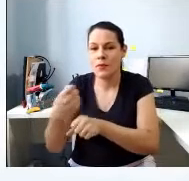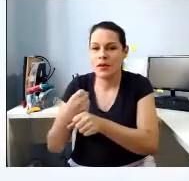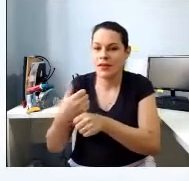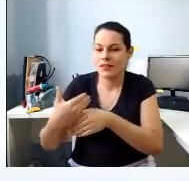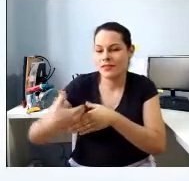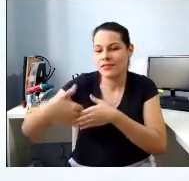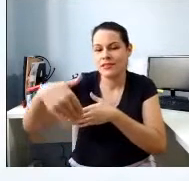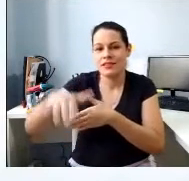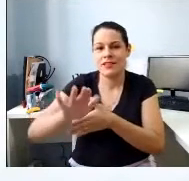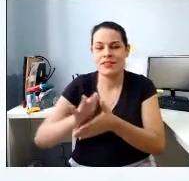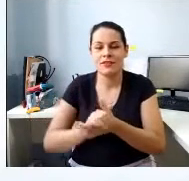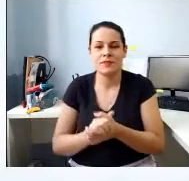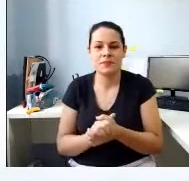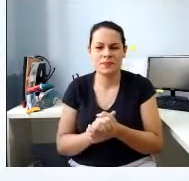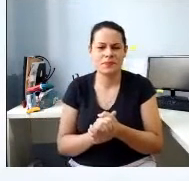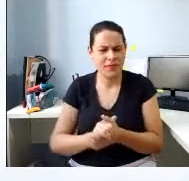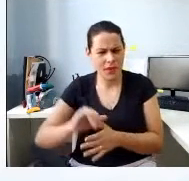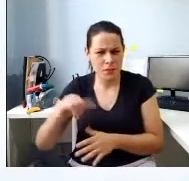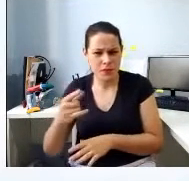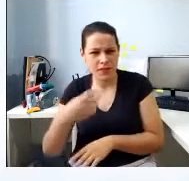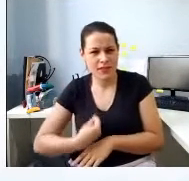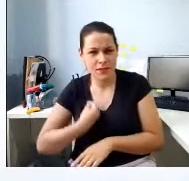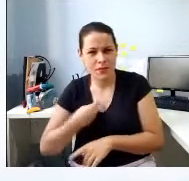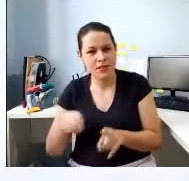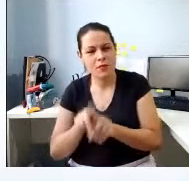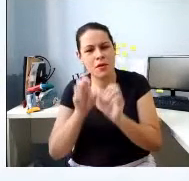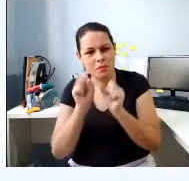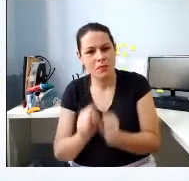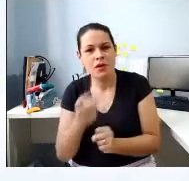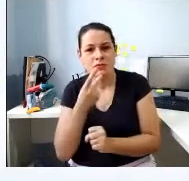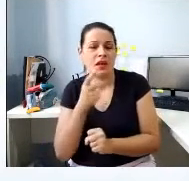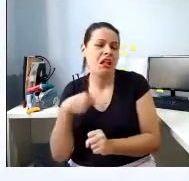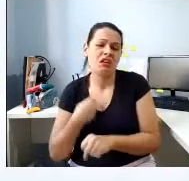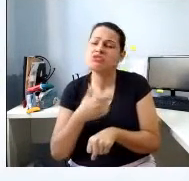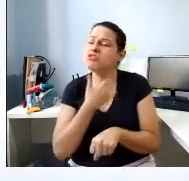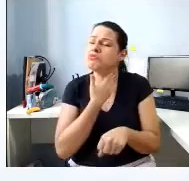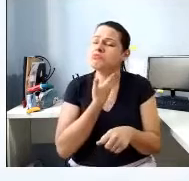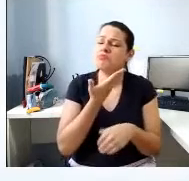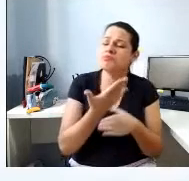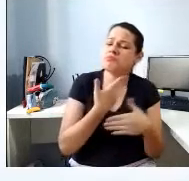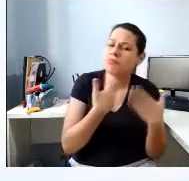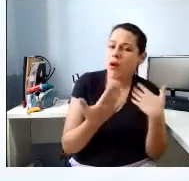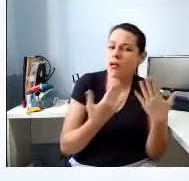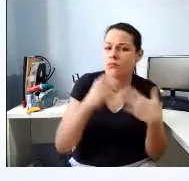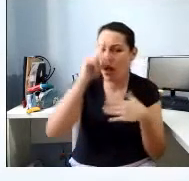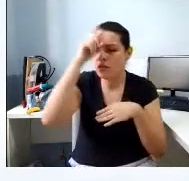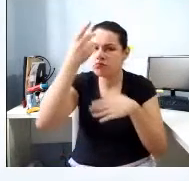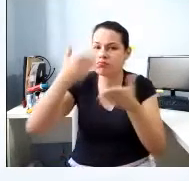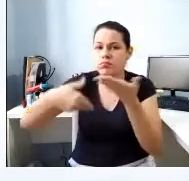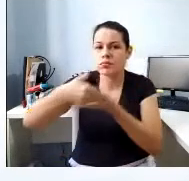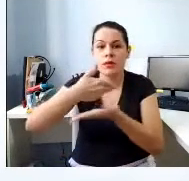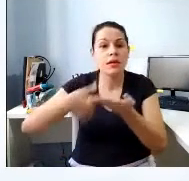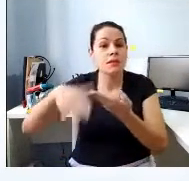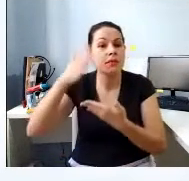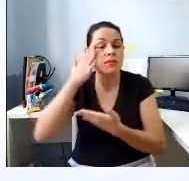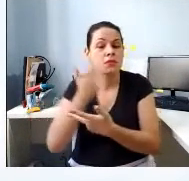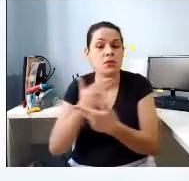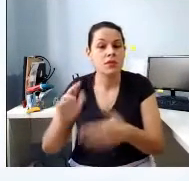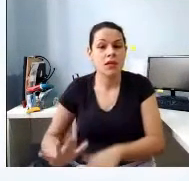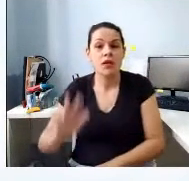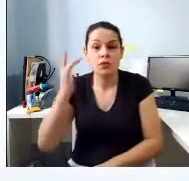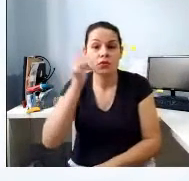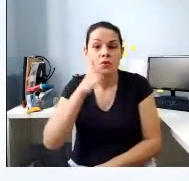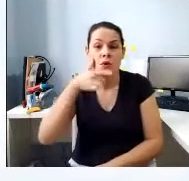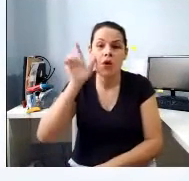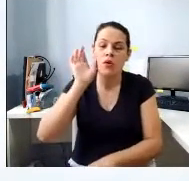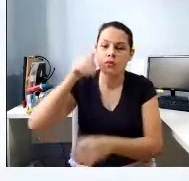Aproveitar processo que você está aí no microfone, então, a gente está aqui trocando uma ideia sobre quais são os resultados que saíram da urna no